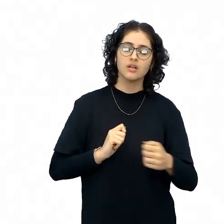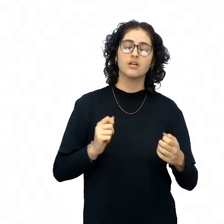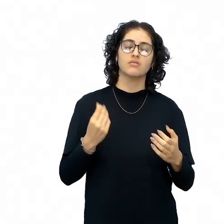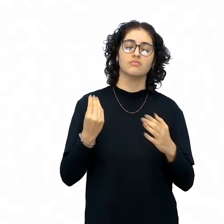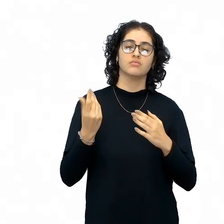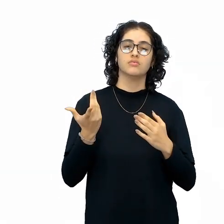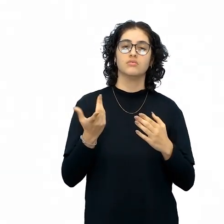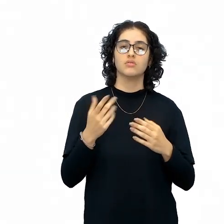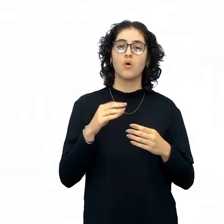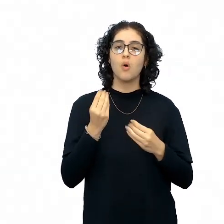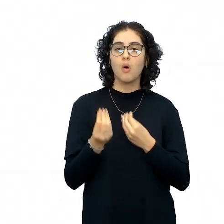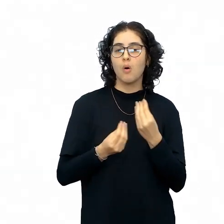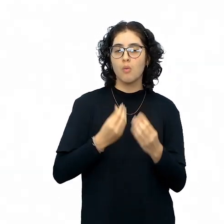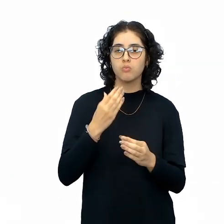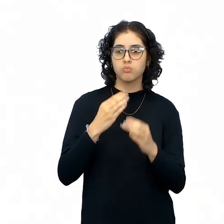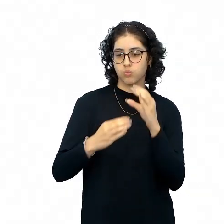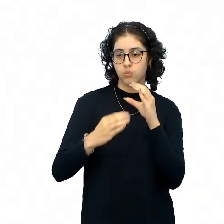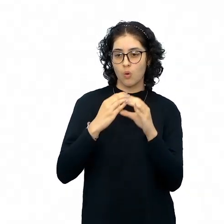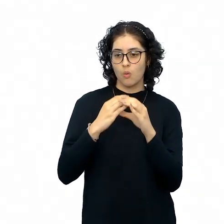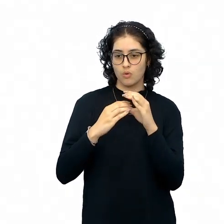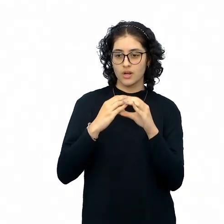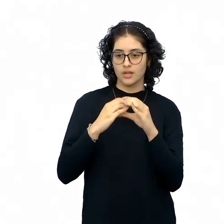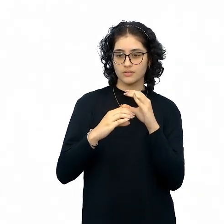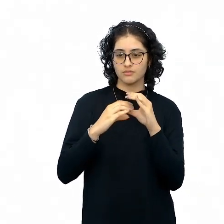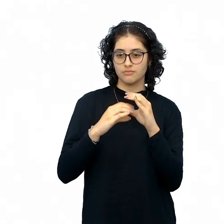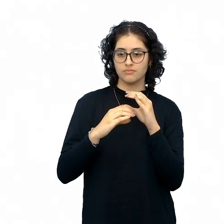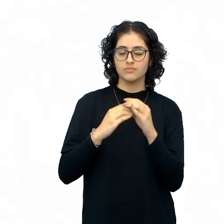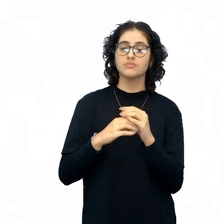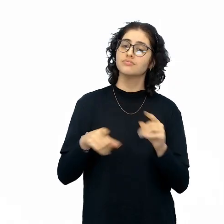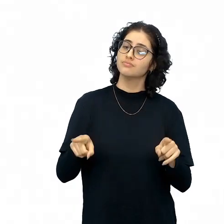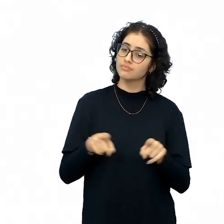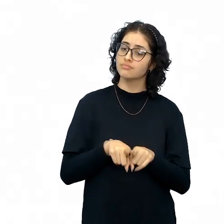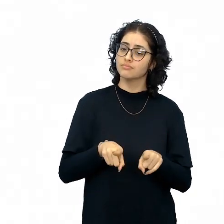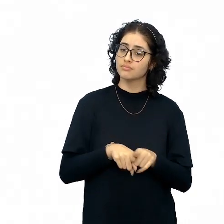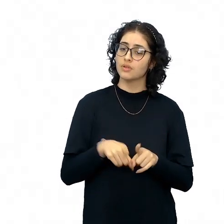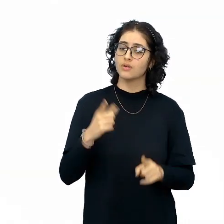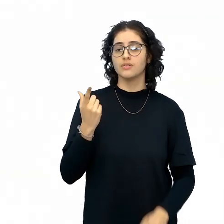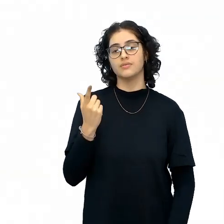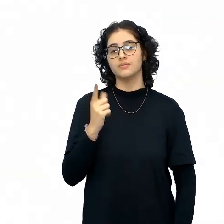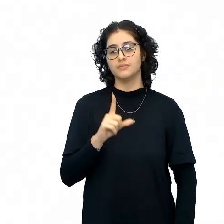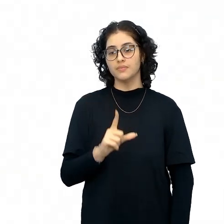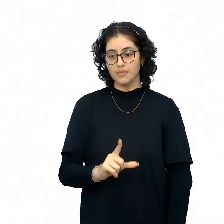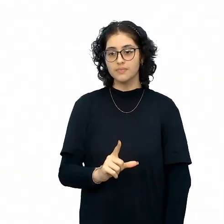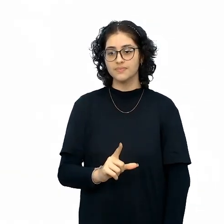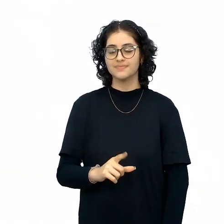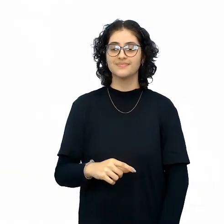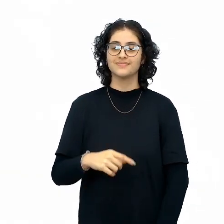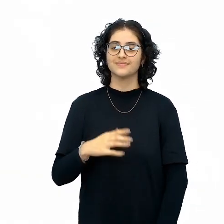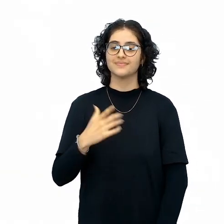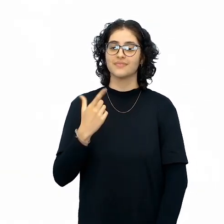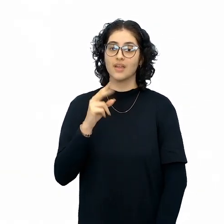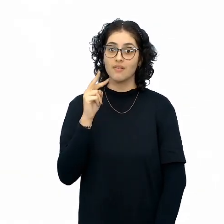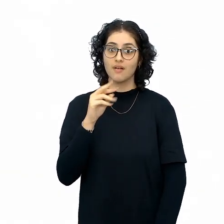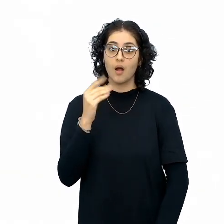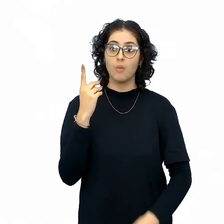propósitos comunicativos desse gênero, e para que também consigam ir comprovando as hipóteses que eles